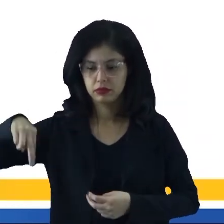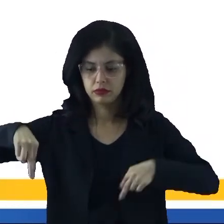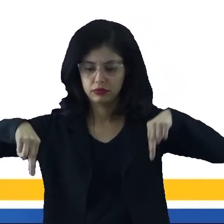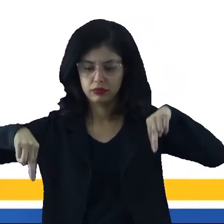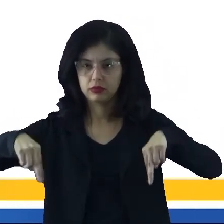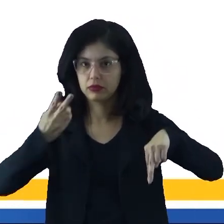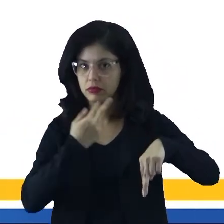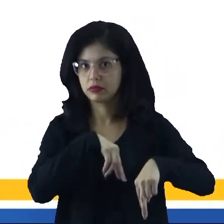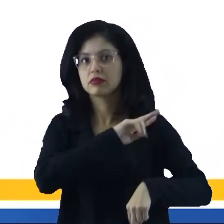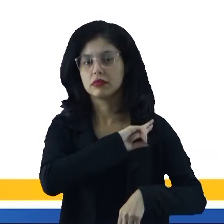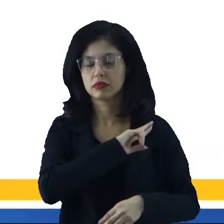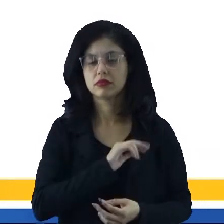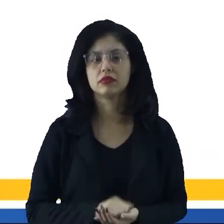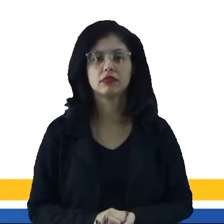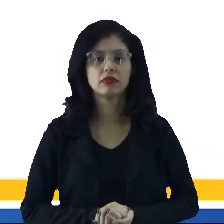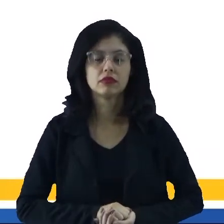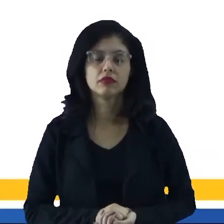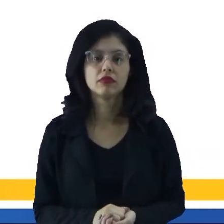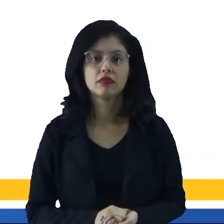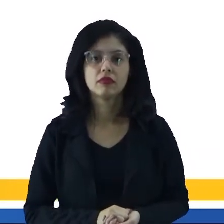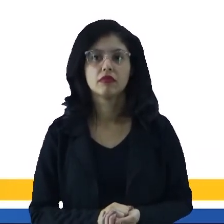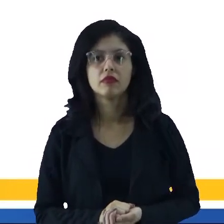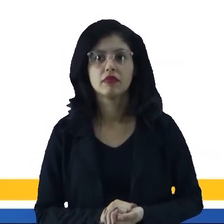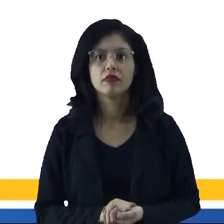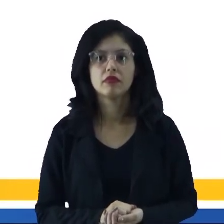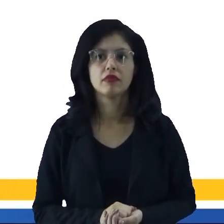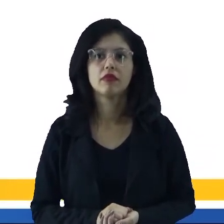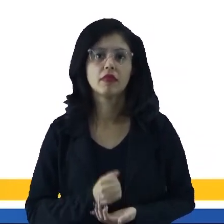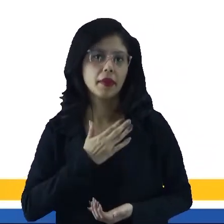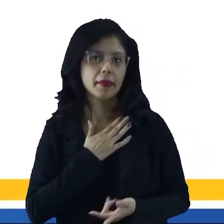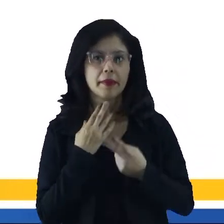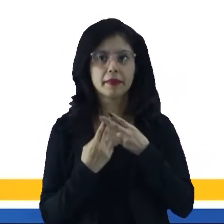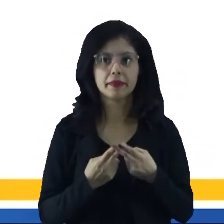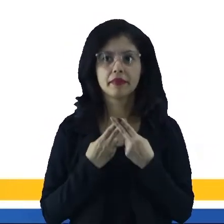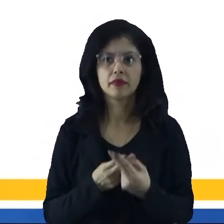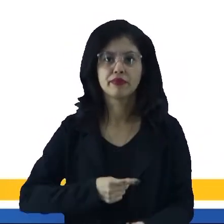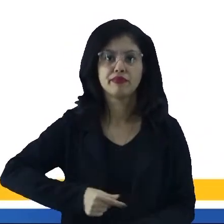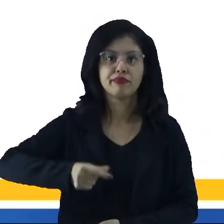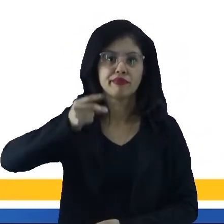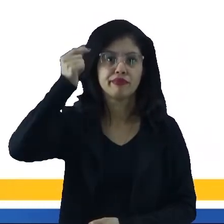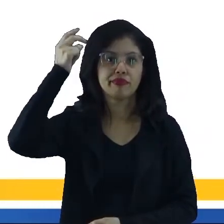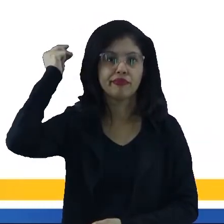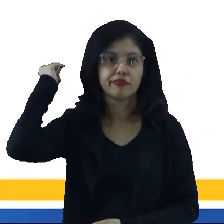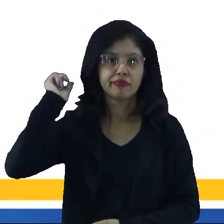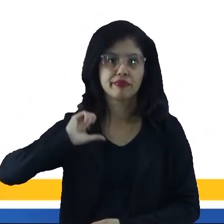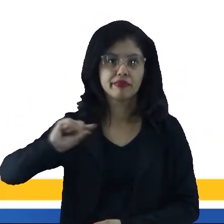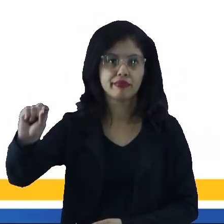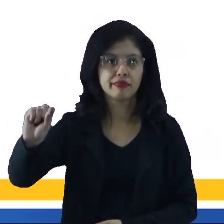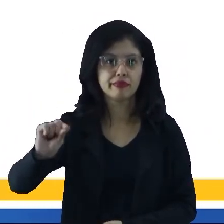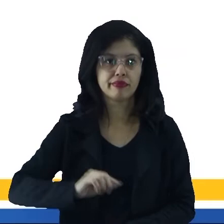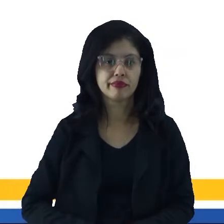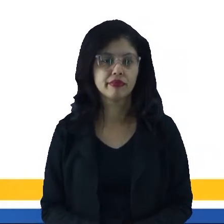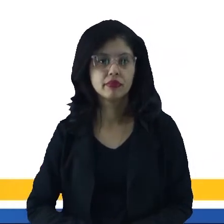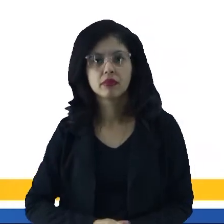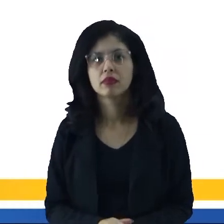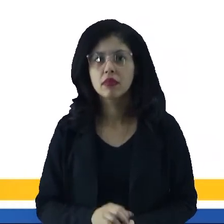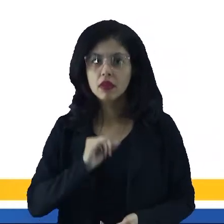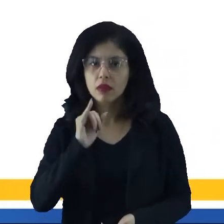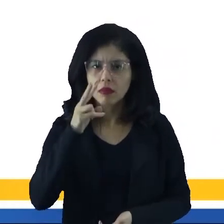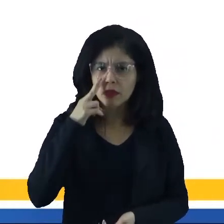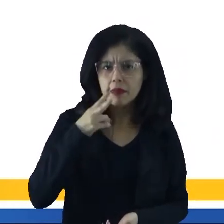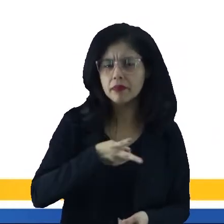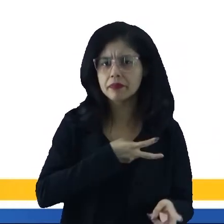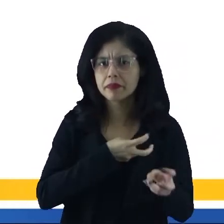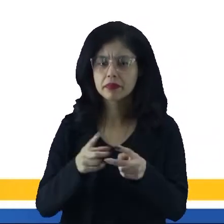que é o responsável, né? Acompanhando o garotinho. E ele fala, minha paciência se foi faz tempo. Se você observar,